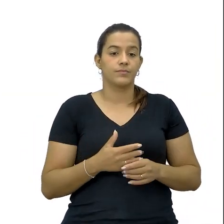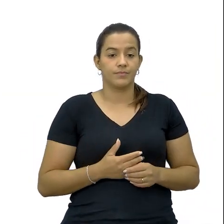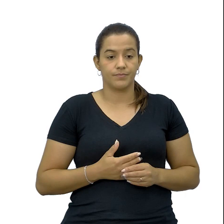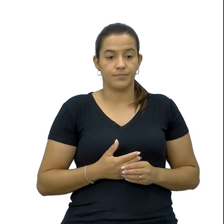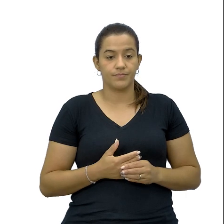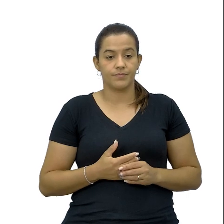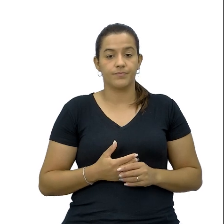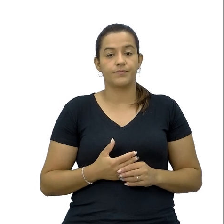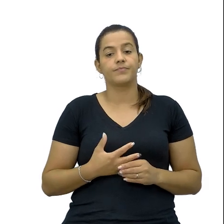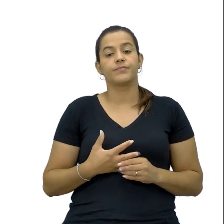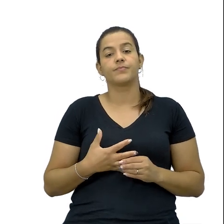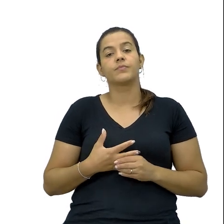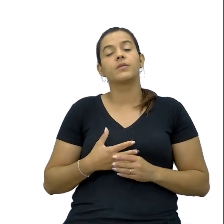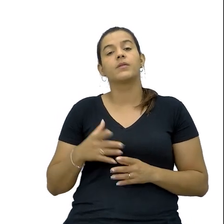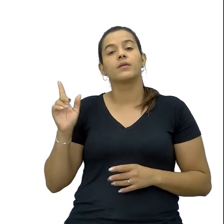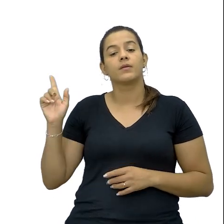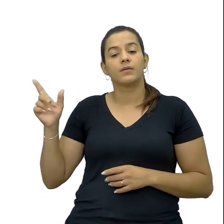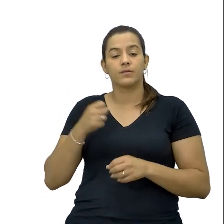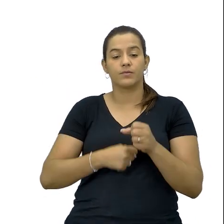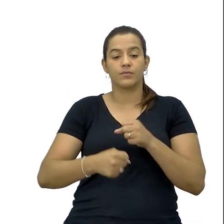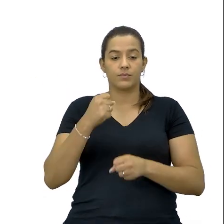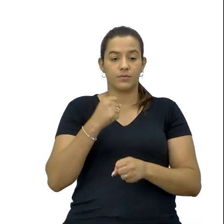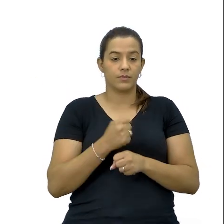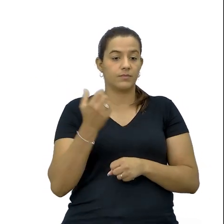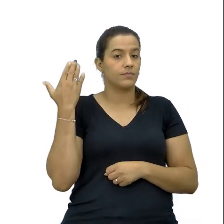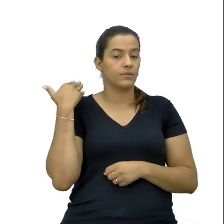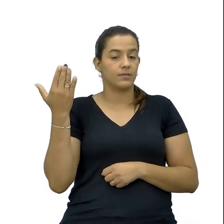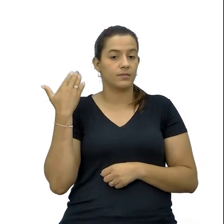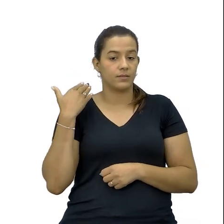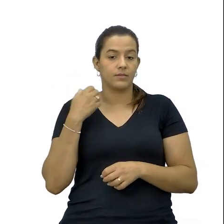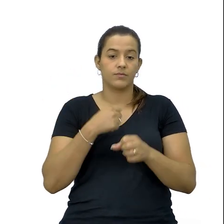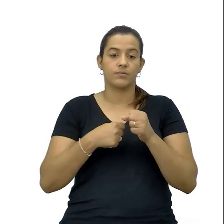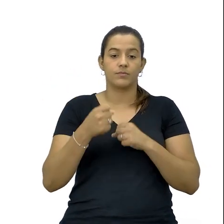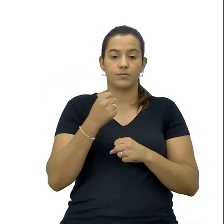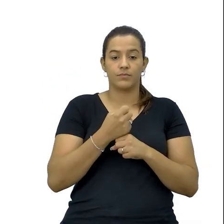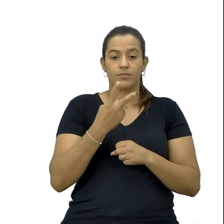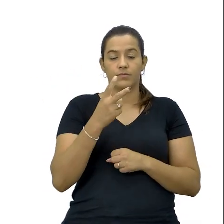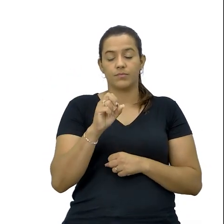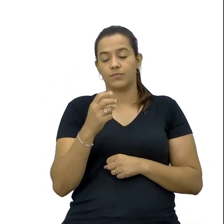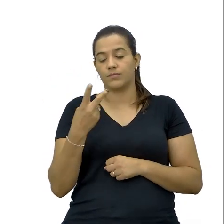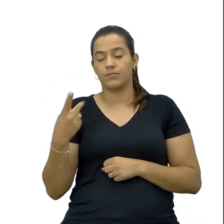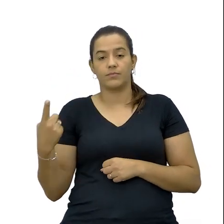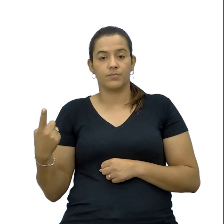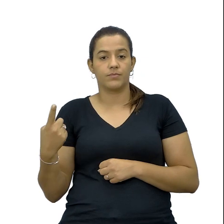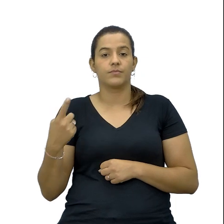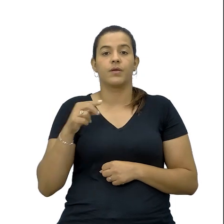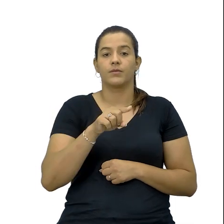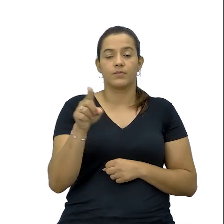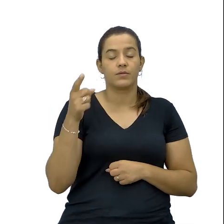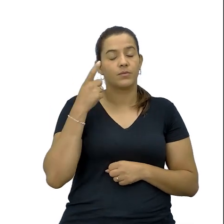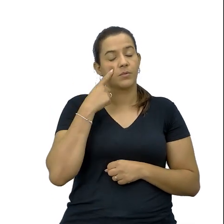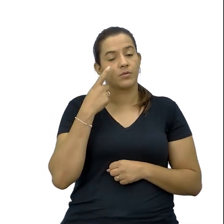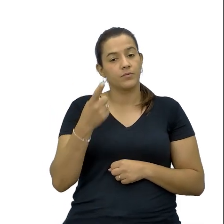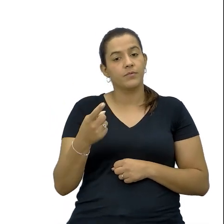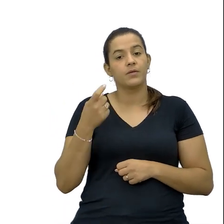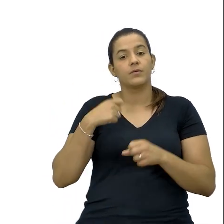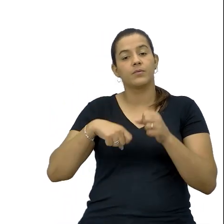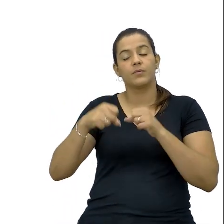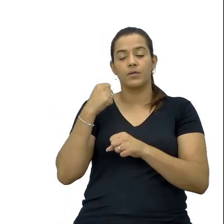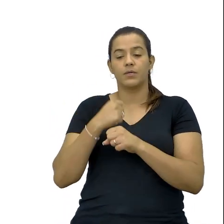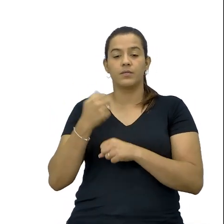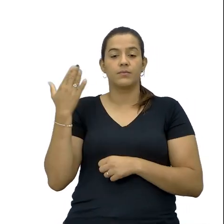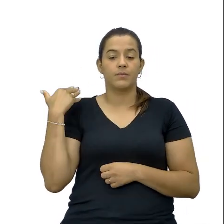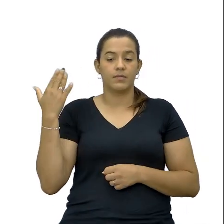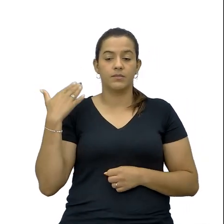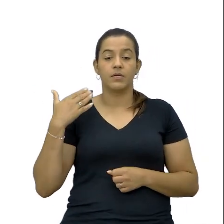eu trouxe de uma avaliação do ano passado, de 2021. Vocês podem trabalhar com as do ano passado e trabalhar também com